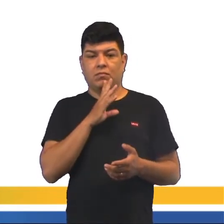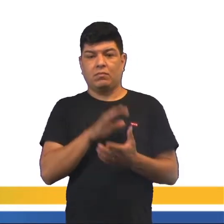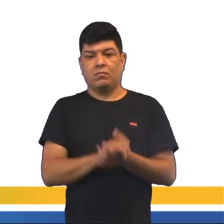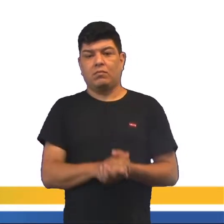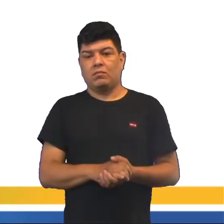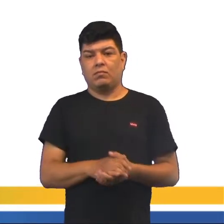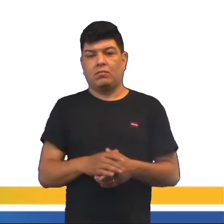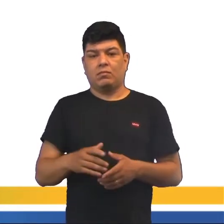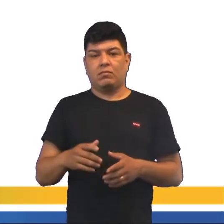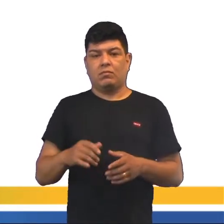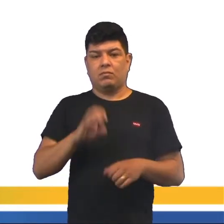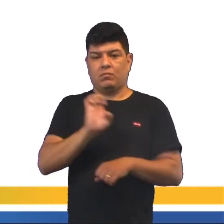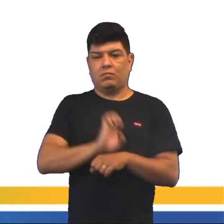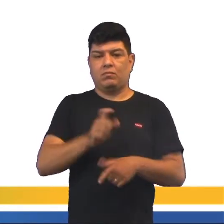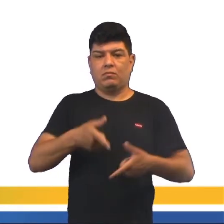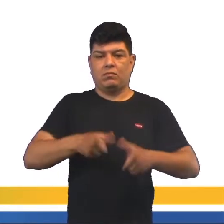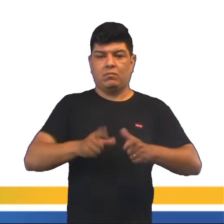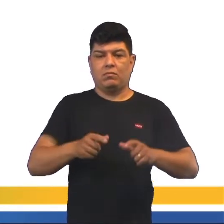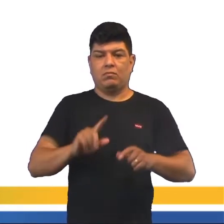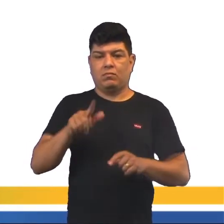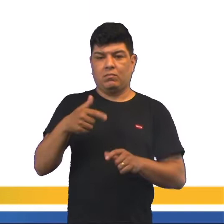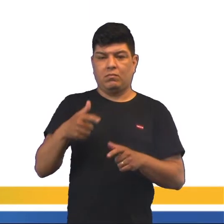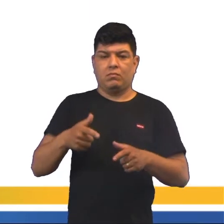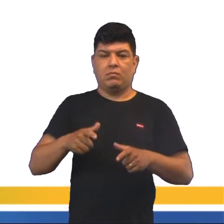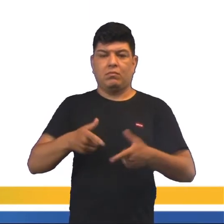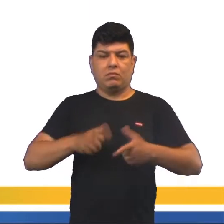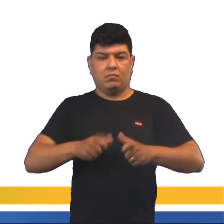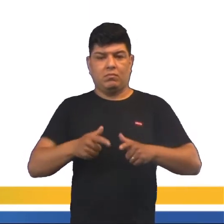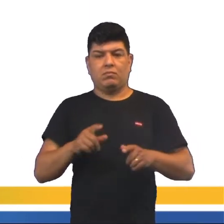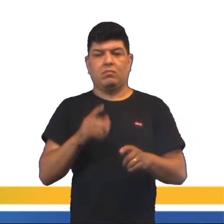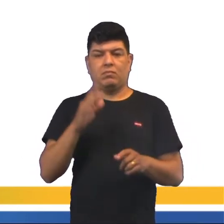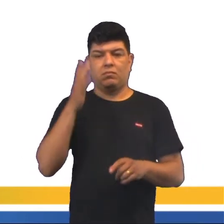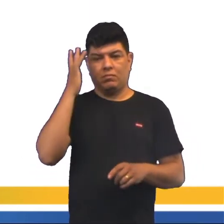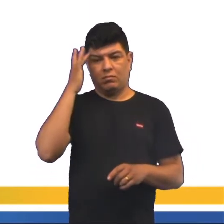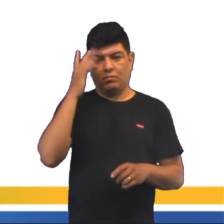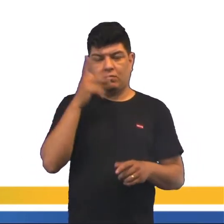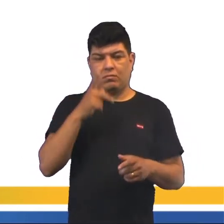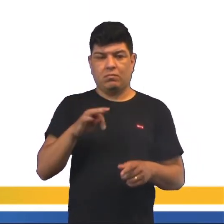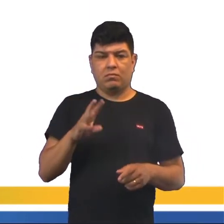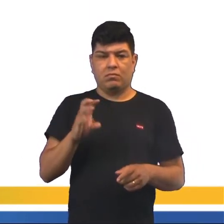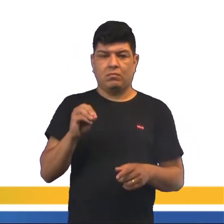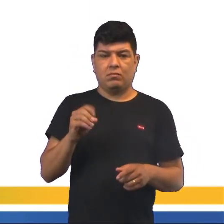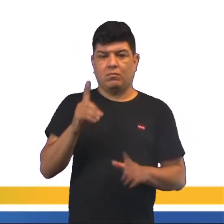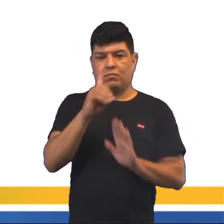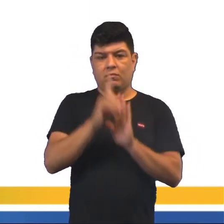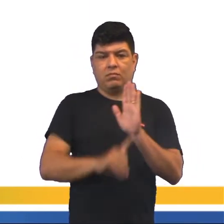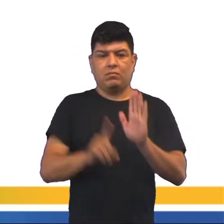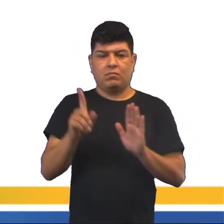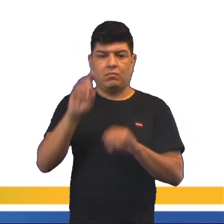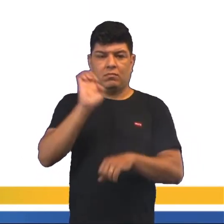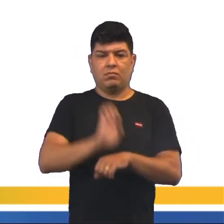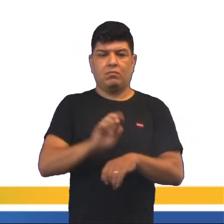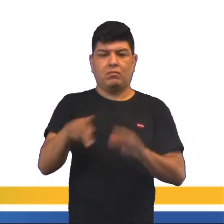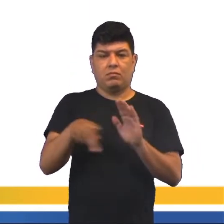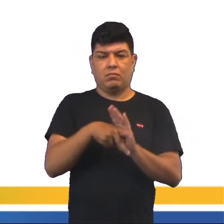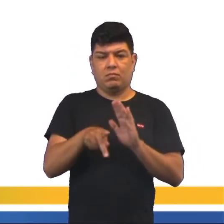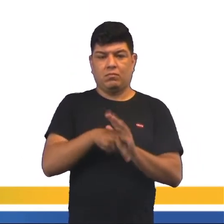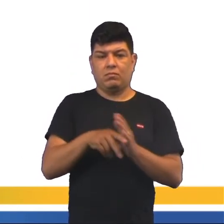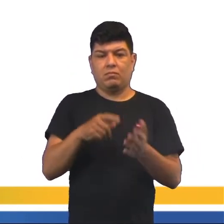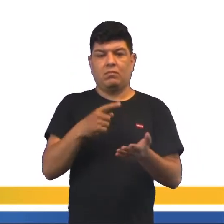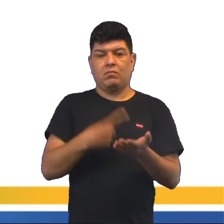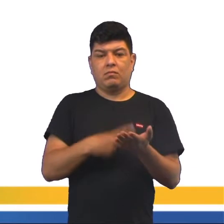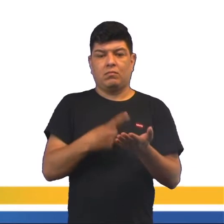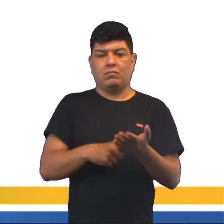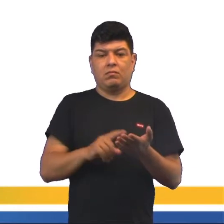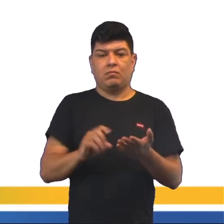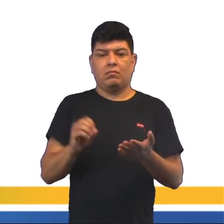reconheciam o Estado de Israel e os israelenses consideravam, né, os palestinos com direito ao Estado próprio. O acordo, né,